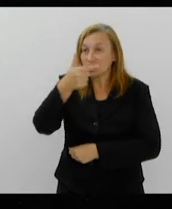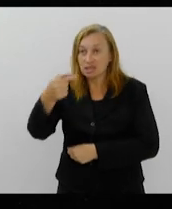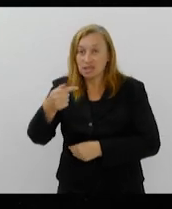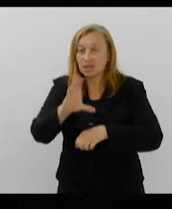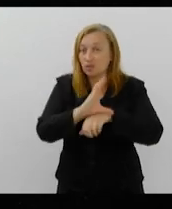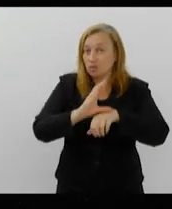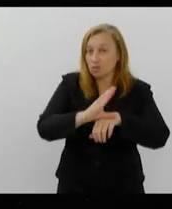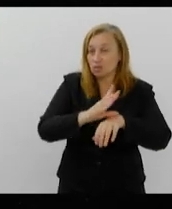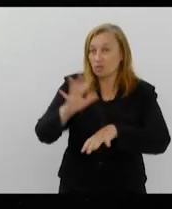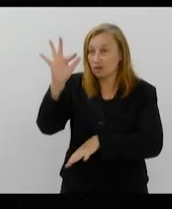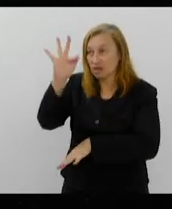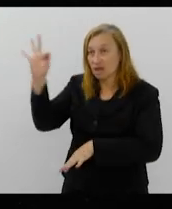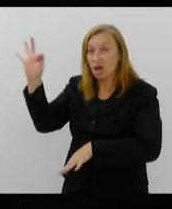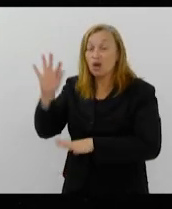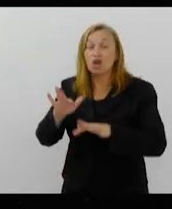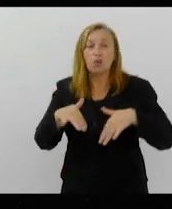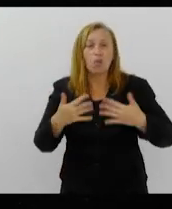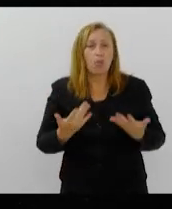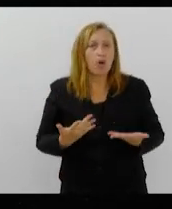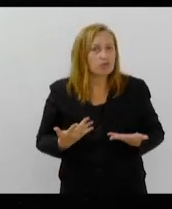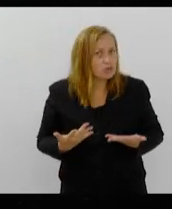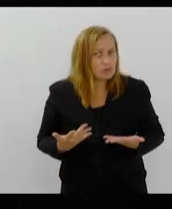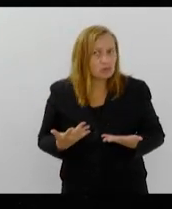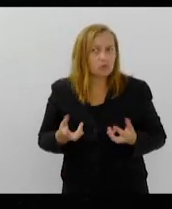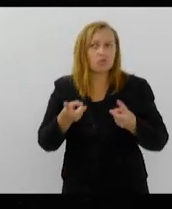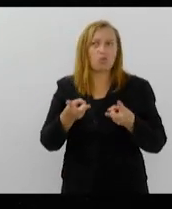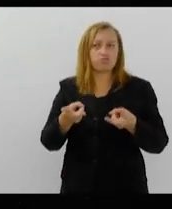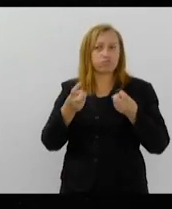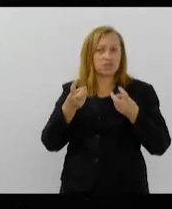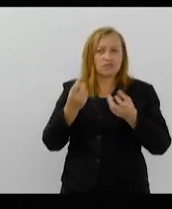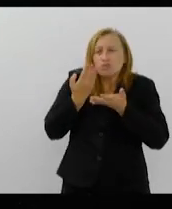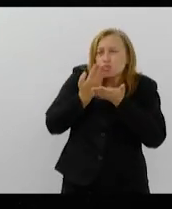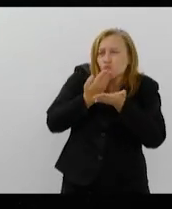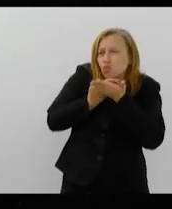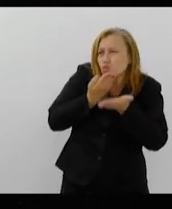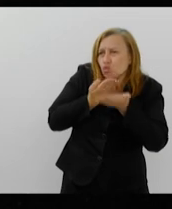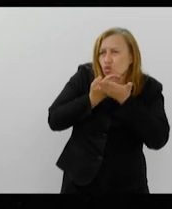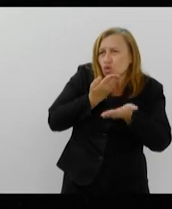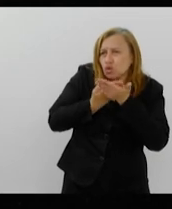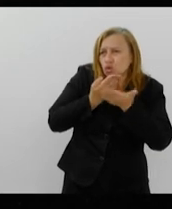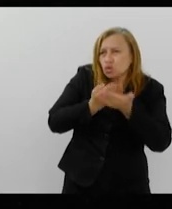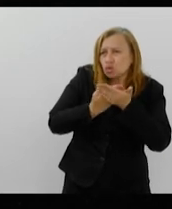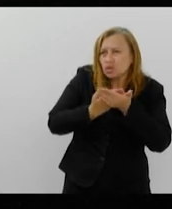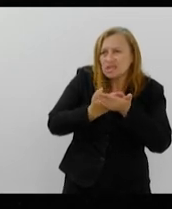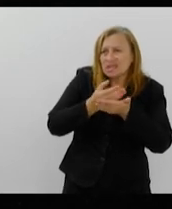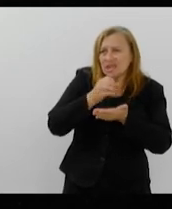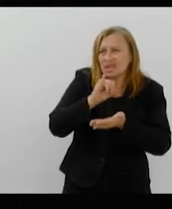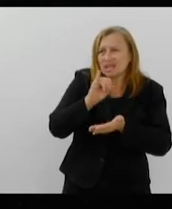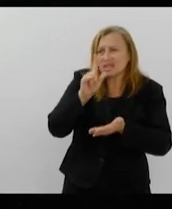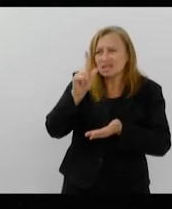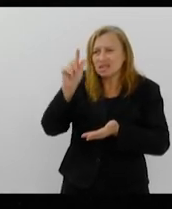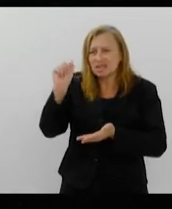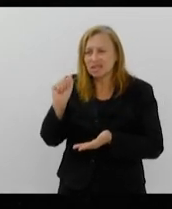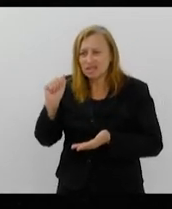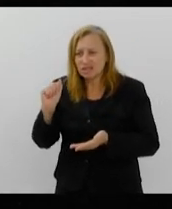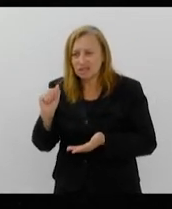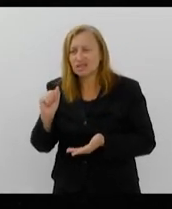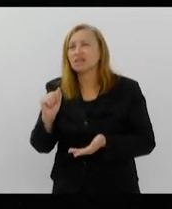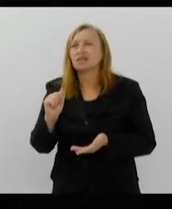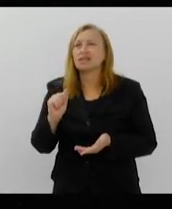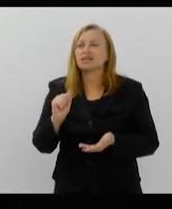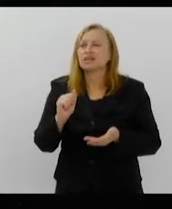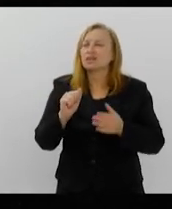Federal. E quando a gente vai fazer um estudo do SIGA, que é o Sistema Integrado de